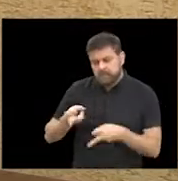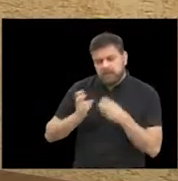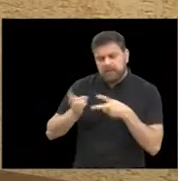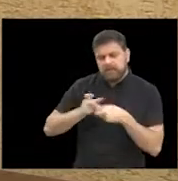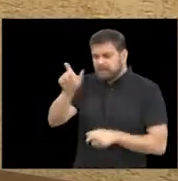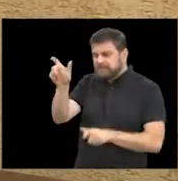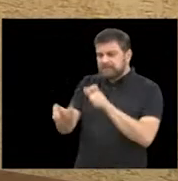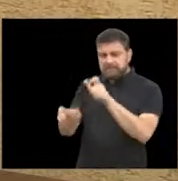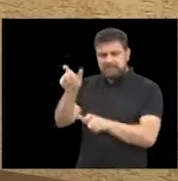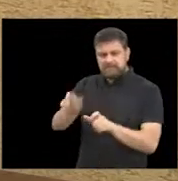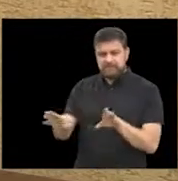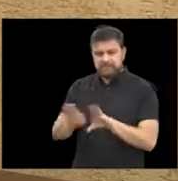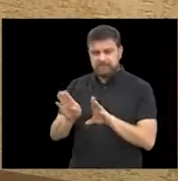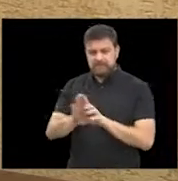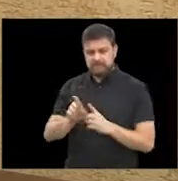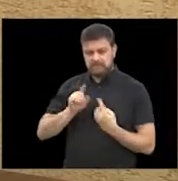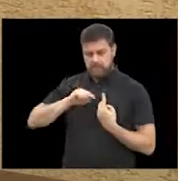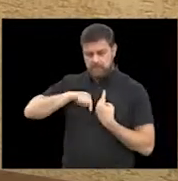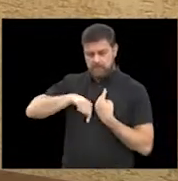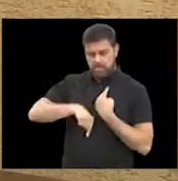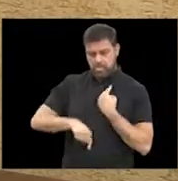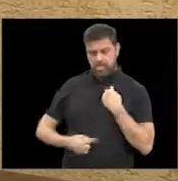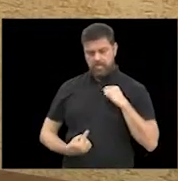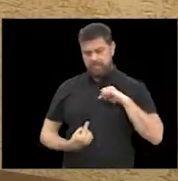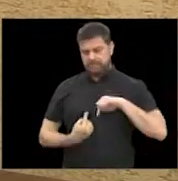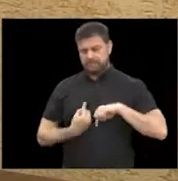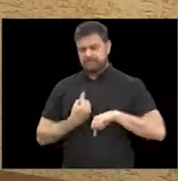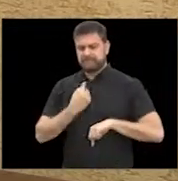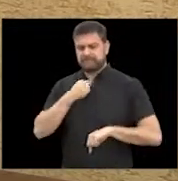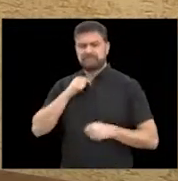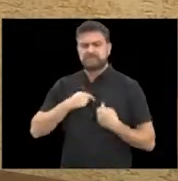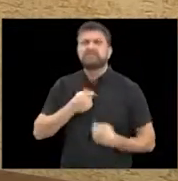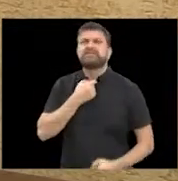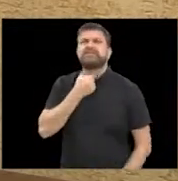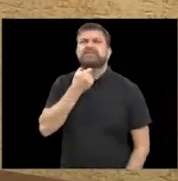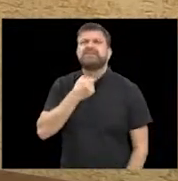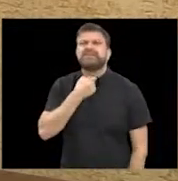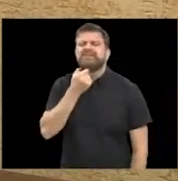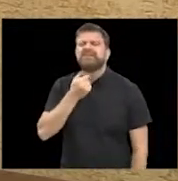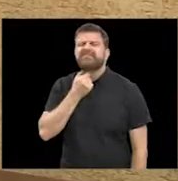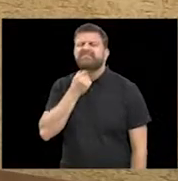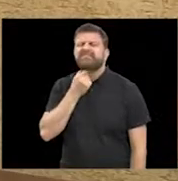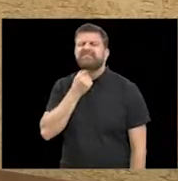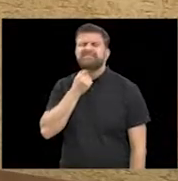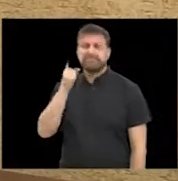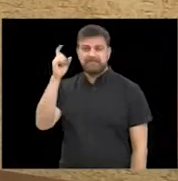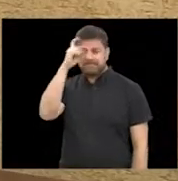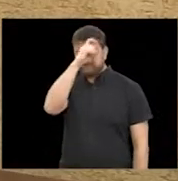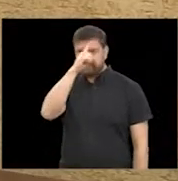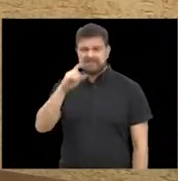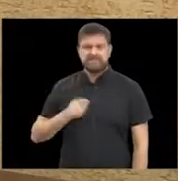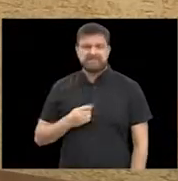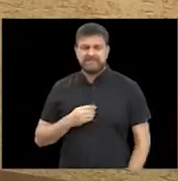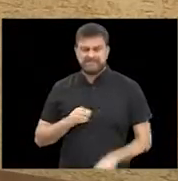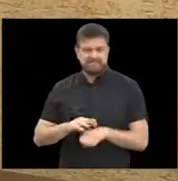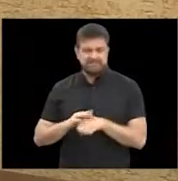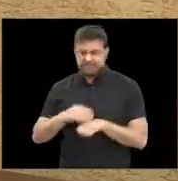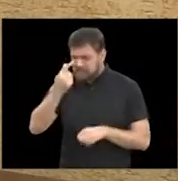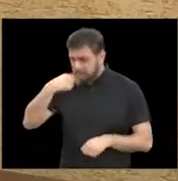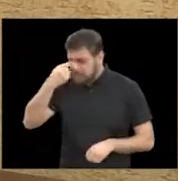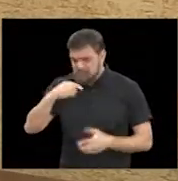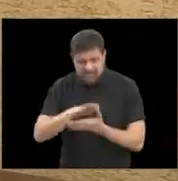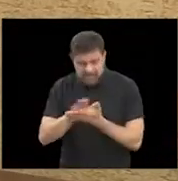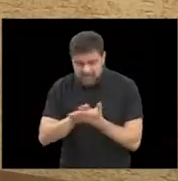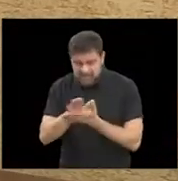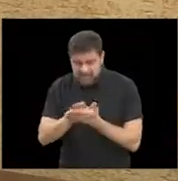têm refluxo, às vezes elas ficam roucas e nem por isso estão com inflamação na garganta, não tem nada a ver com resfriado. Isso. É